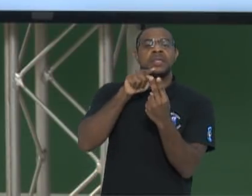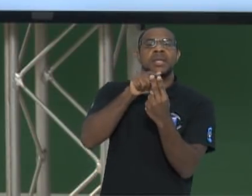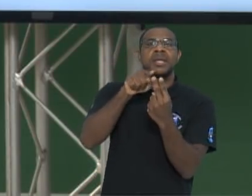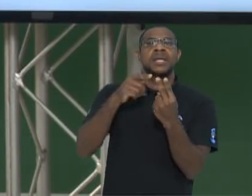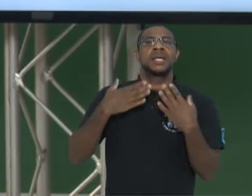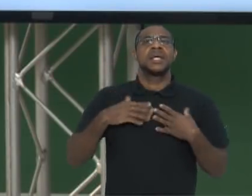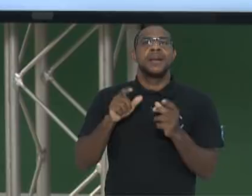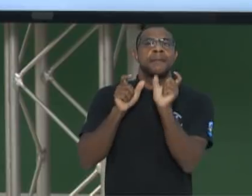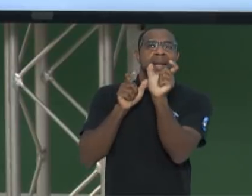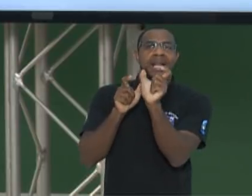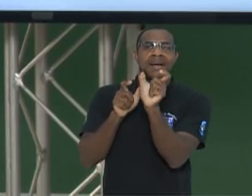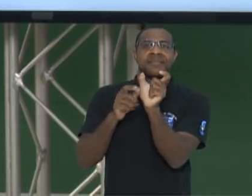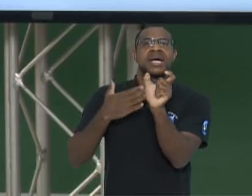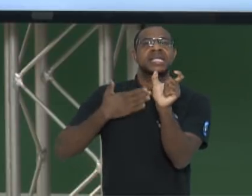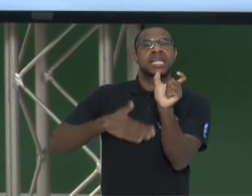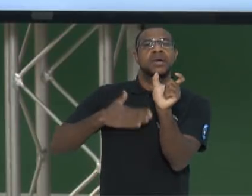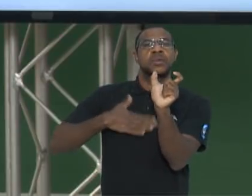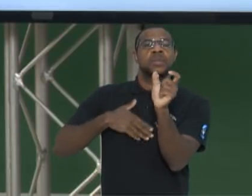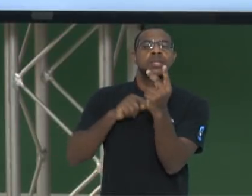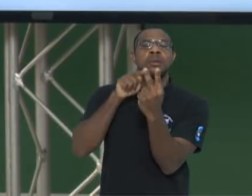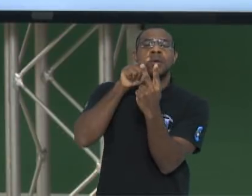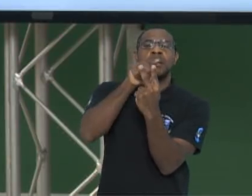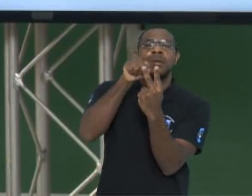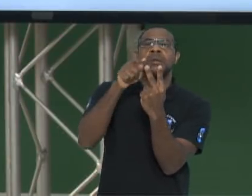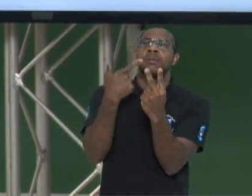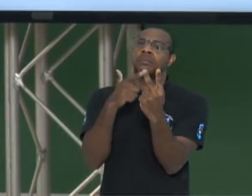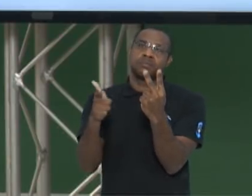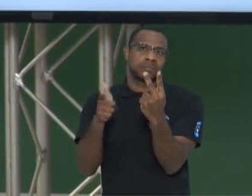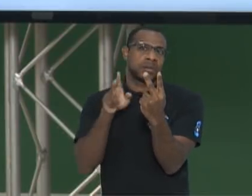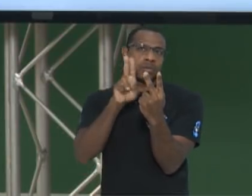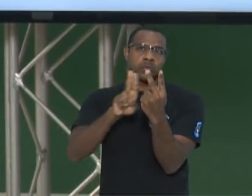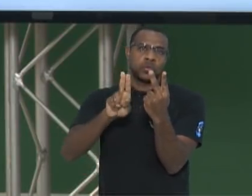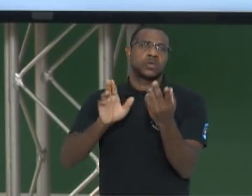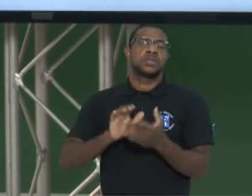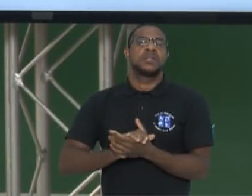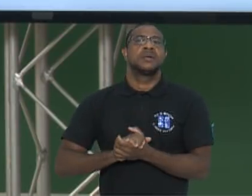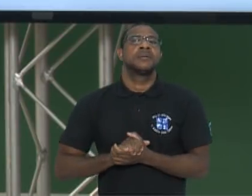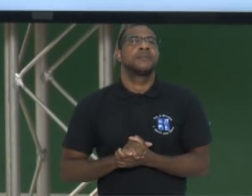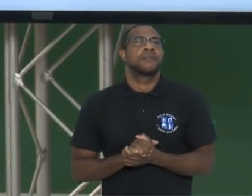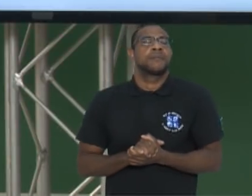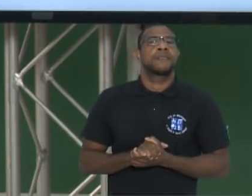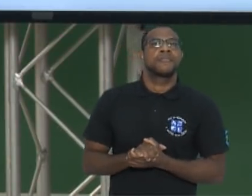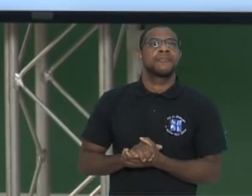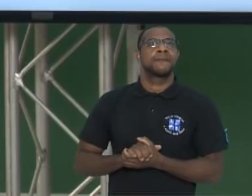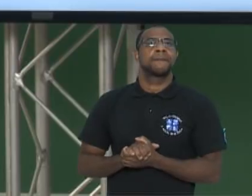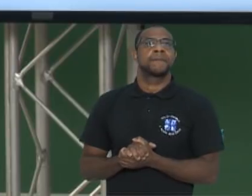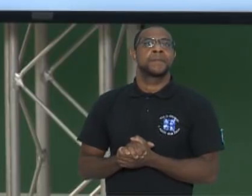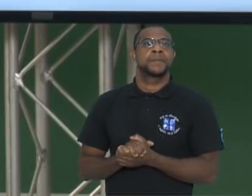como liquidificador, liquidação, outras palavras que antigamente tinham esse trema, não existe mais.